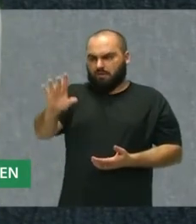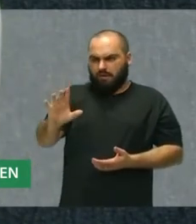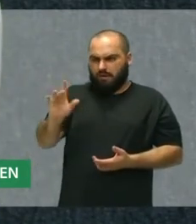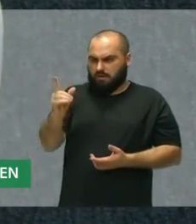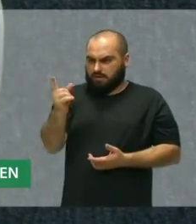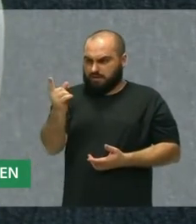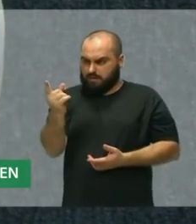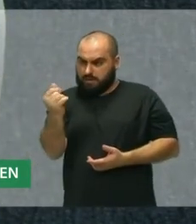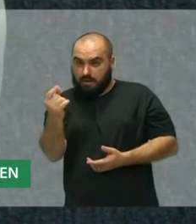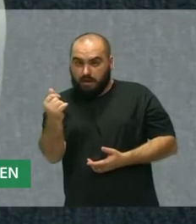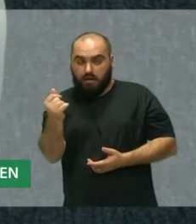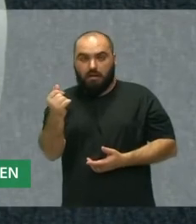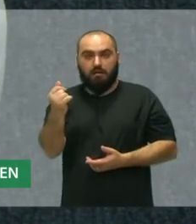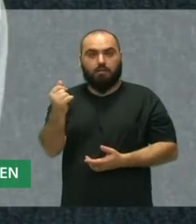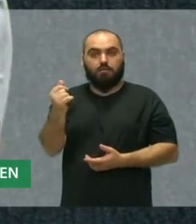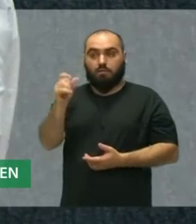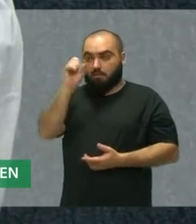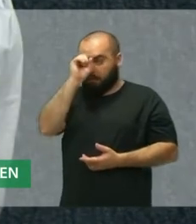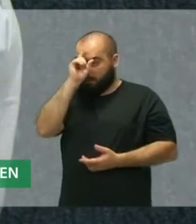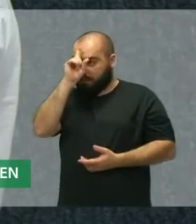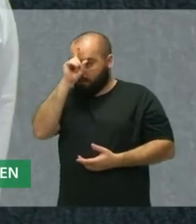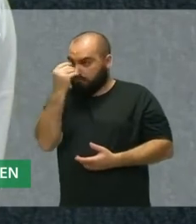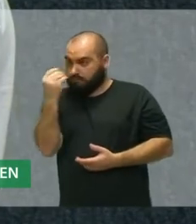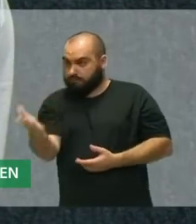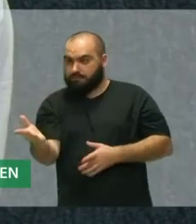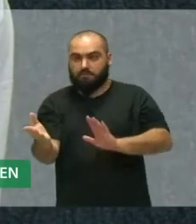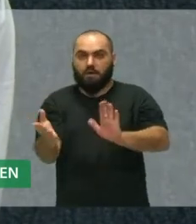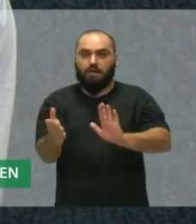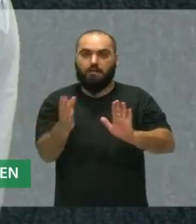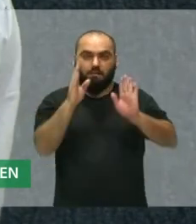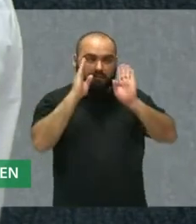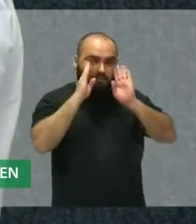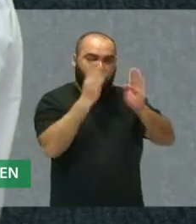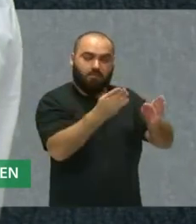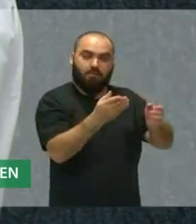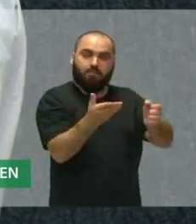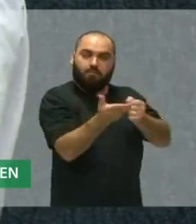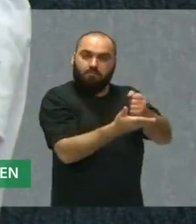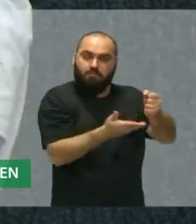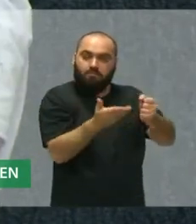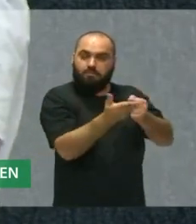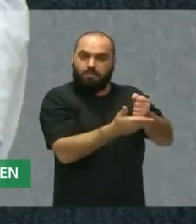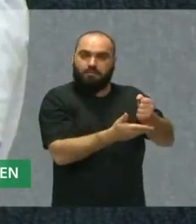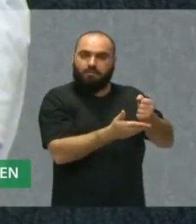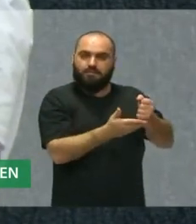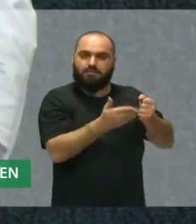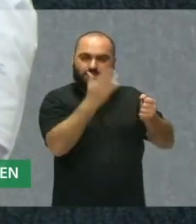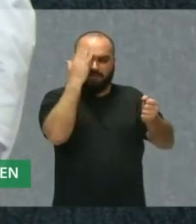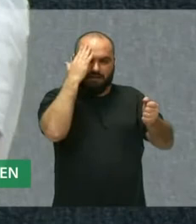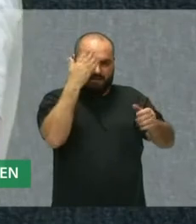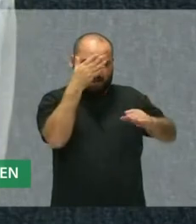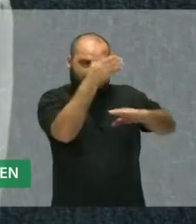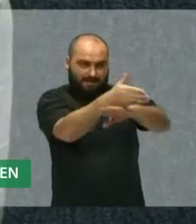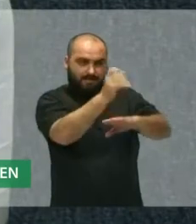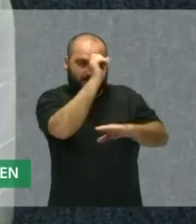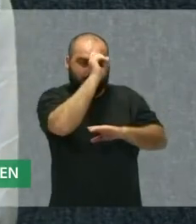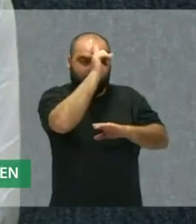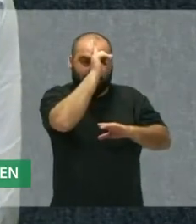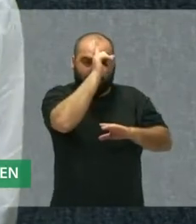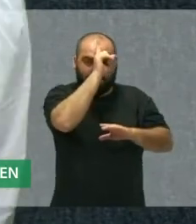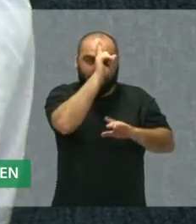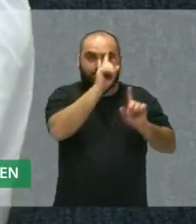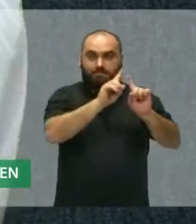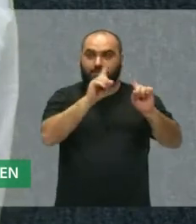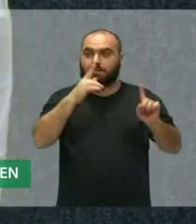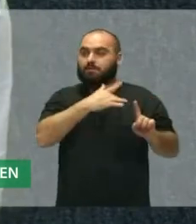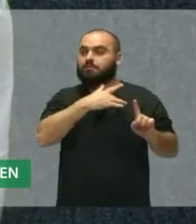repasse dos recursos para o hospital. A atenção primária, que é a porta de entrada, que vocês falam de porta de entrada do hospital, mas a porta de entrada na